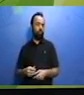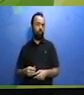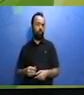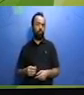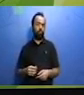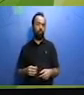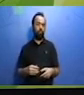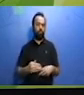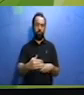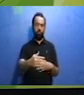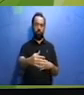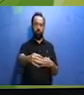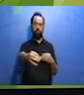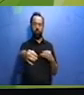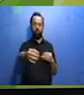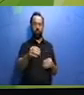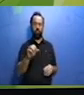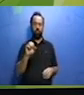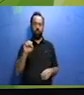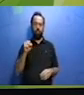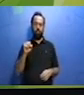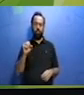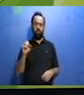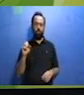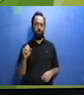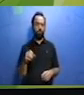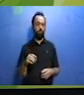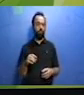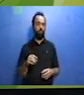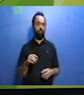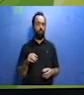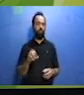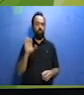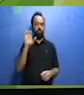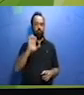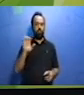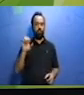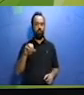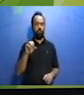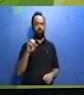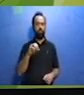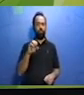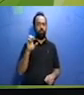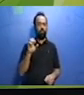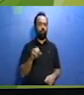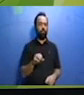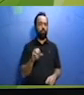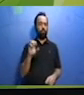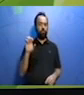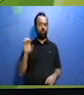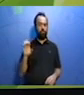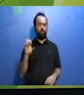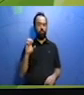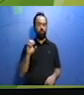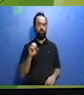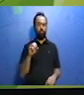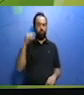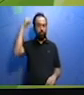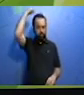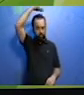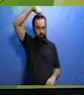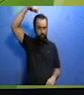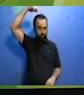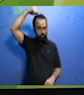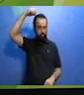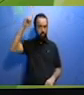litorânea de 800 quilômetros de extensão que fica entre os estados do Espírito Santo, Santa Catarina, e com 3